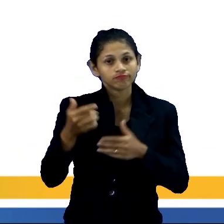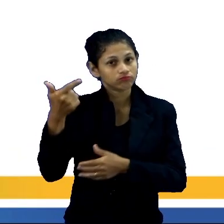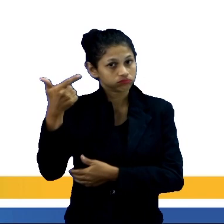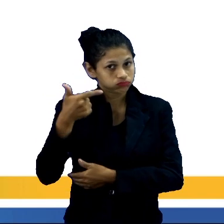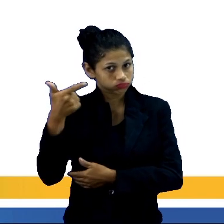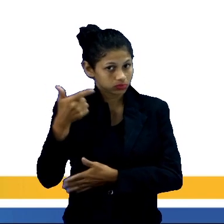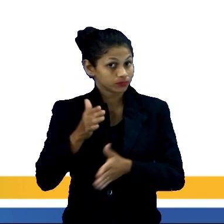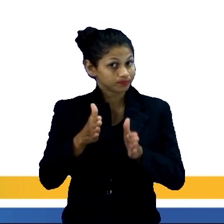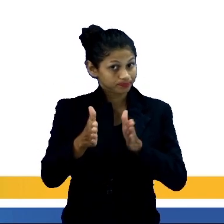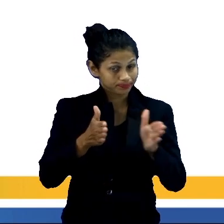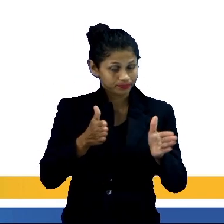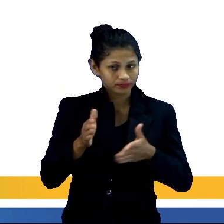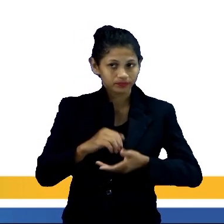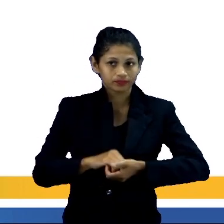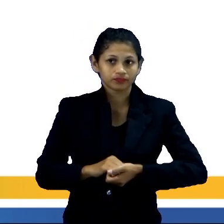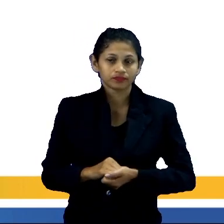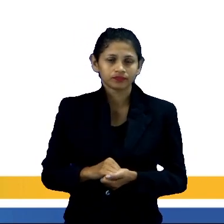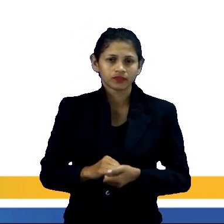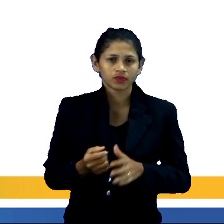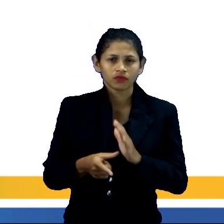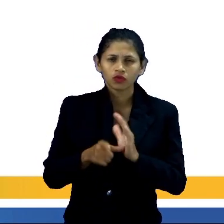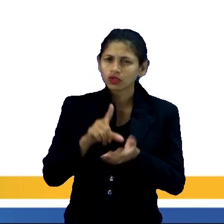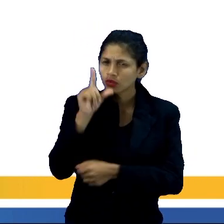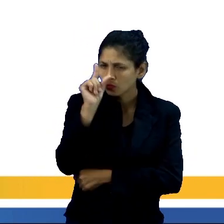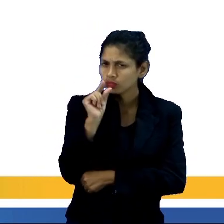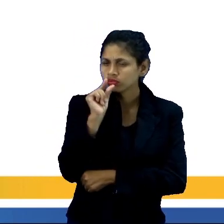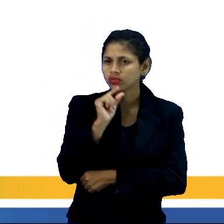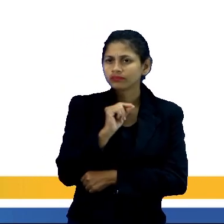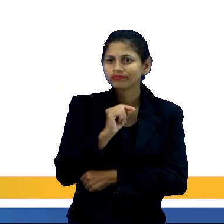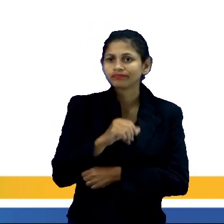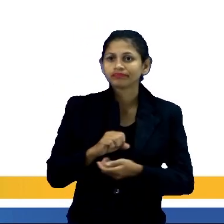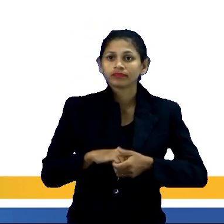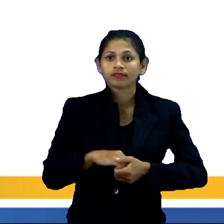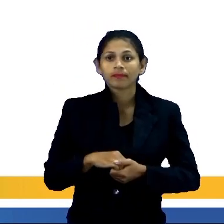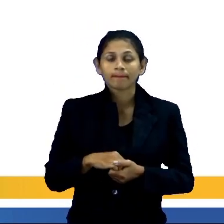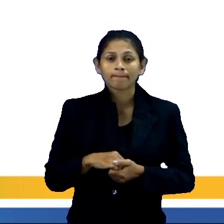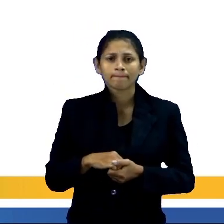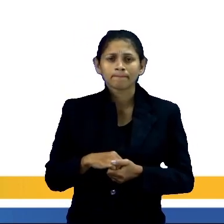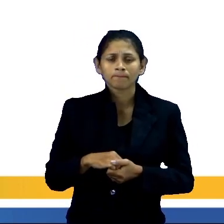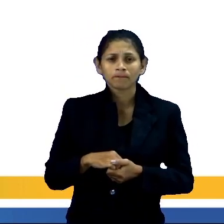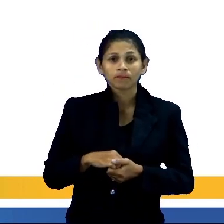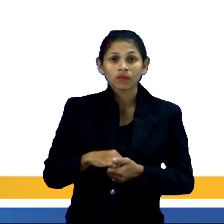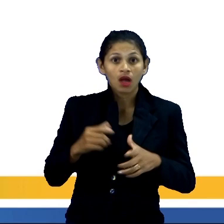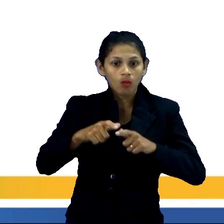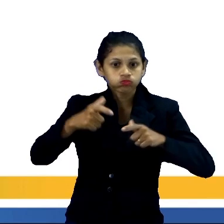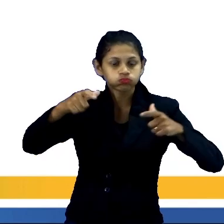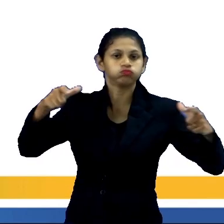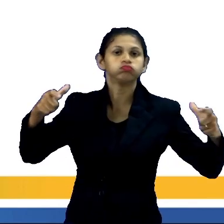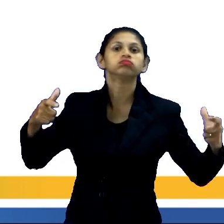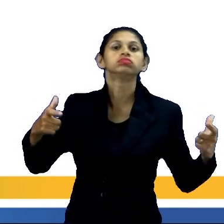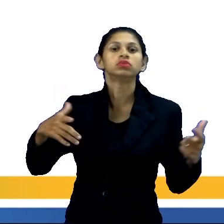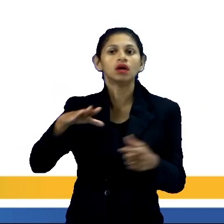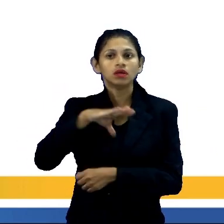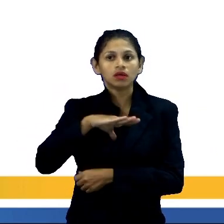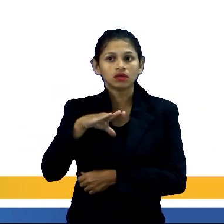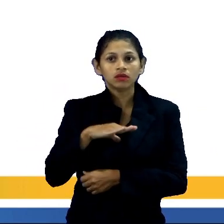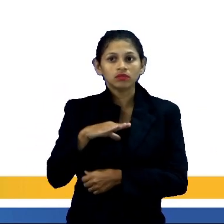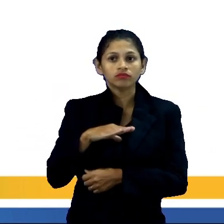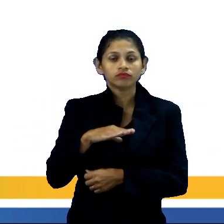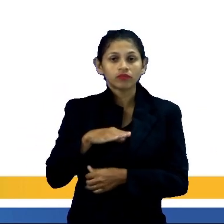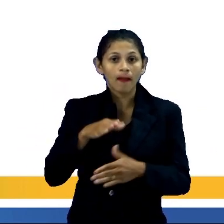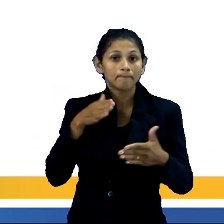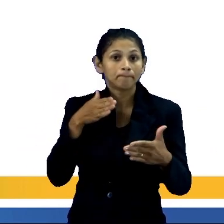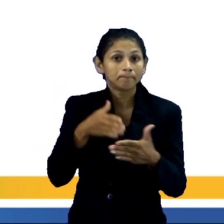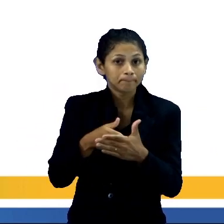Voltando um pouquinho ainda, tá? A metrópole portuguesa, fazendo parte ainda do primeiro período, tá? Ela proibia o desenvolvimento da manufatura e da